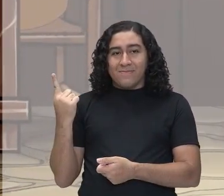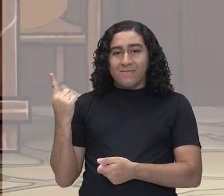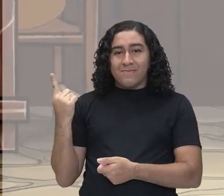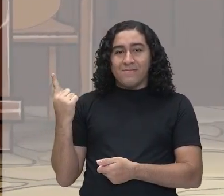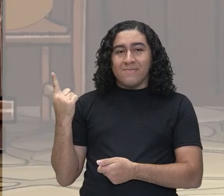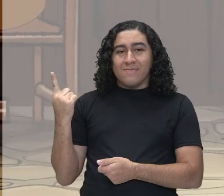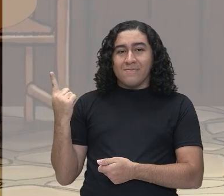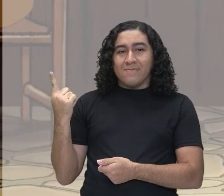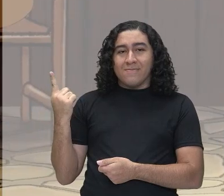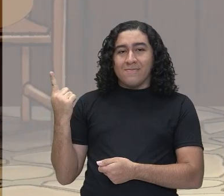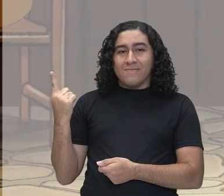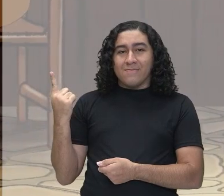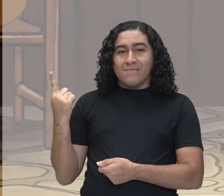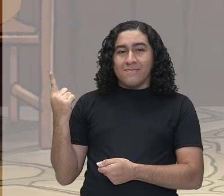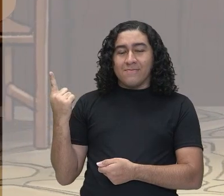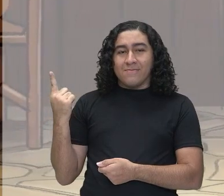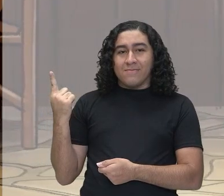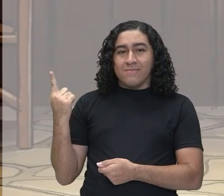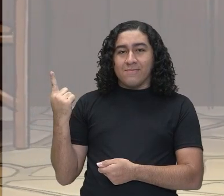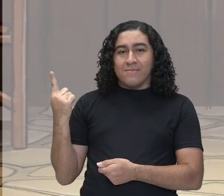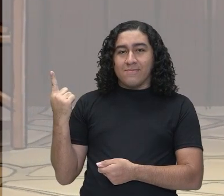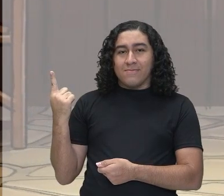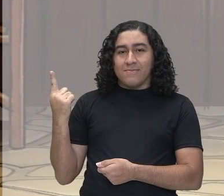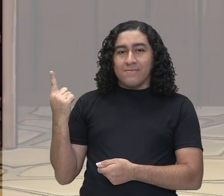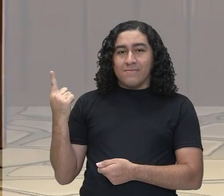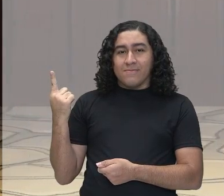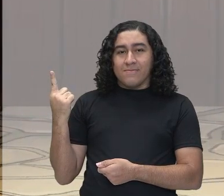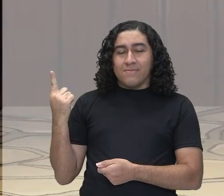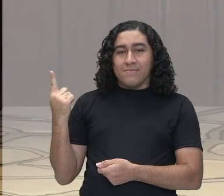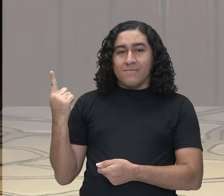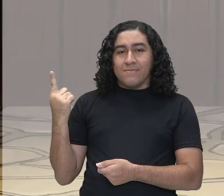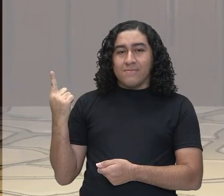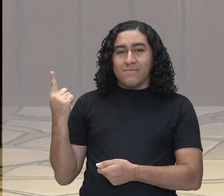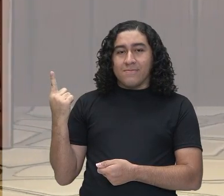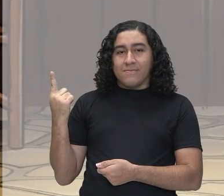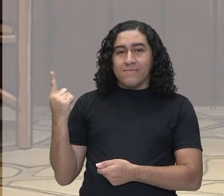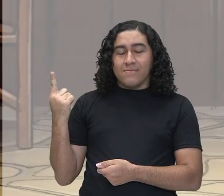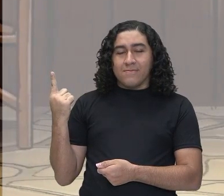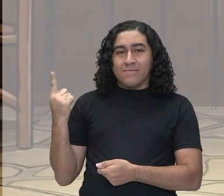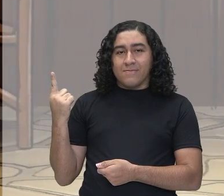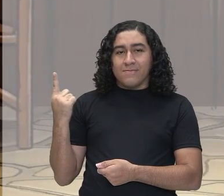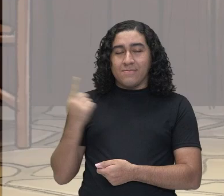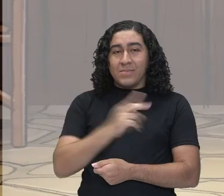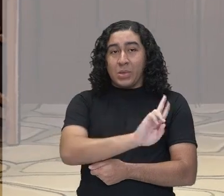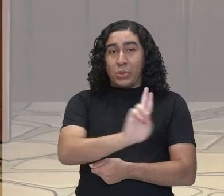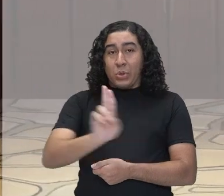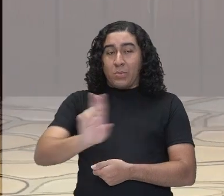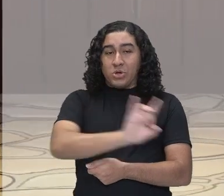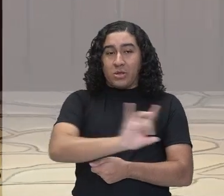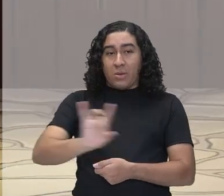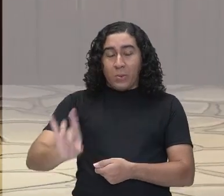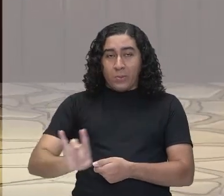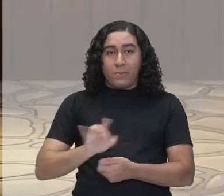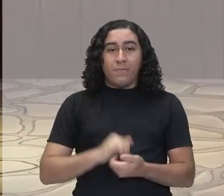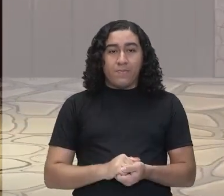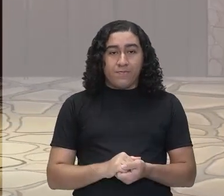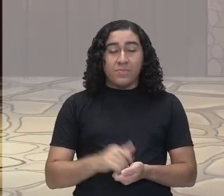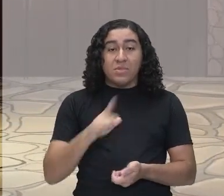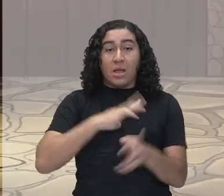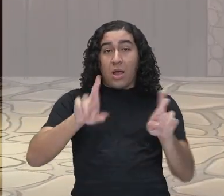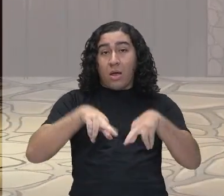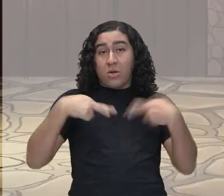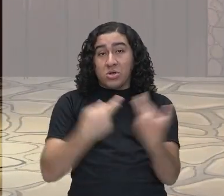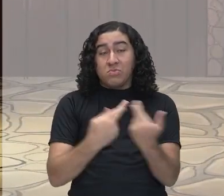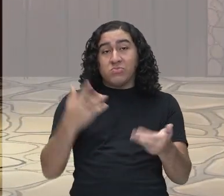Bertrand, Genaro, Cláudio Zerman, Johan e Arthur, que se encontram reunidos na